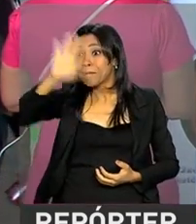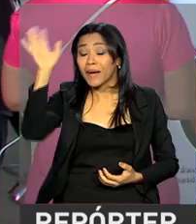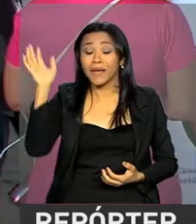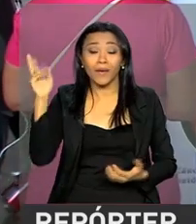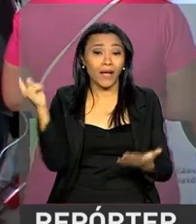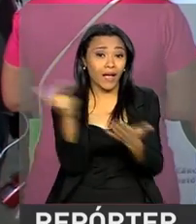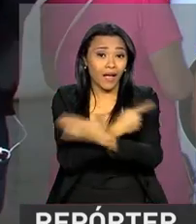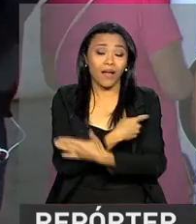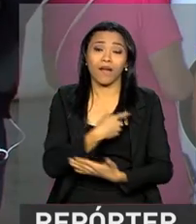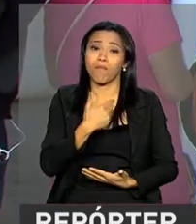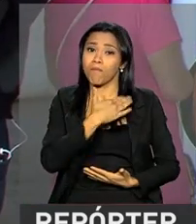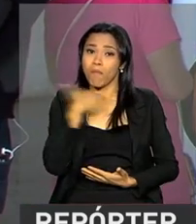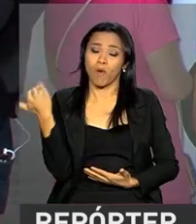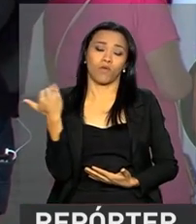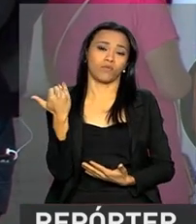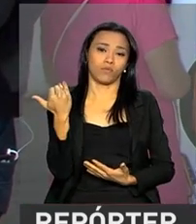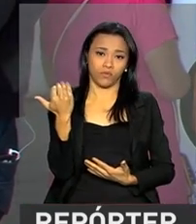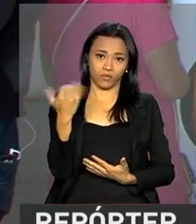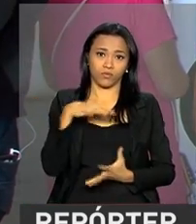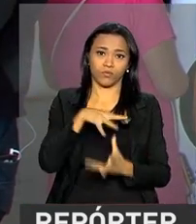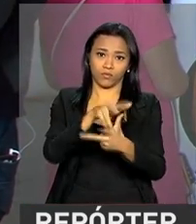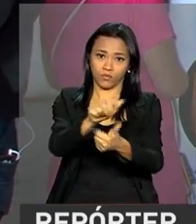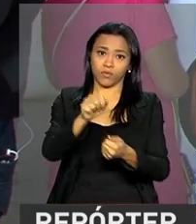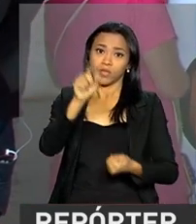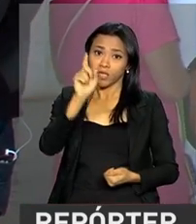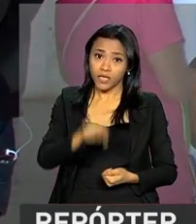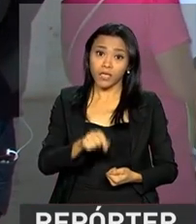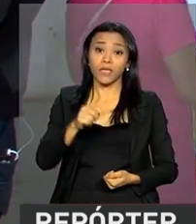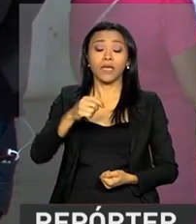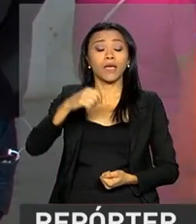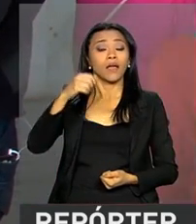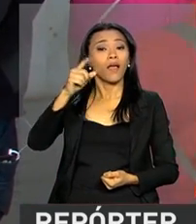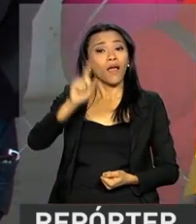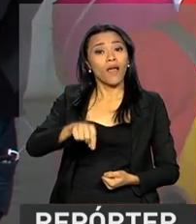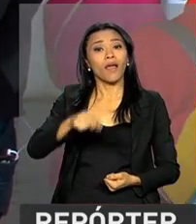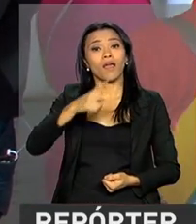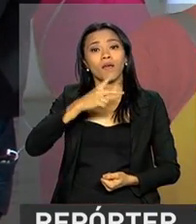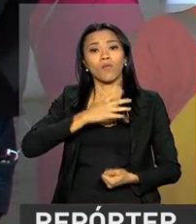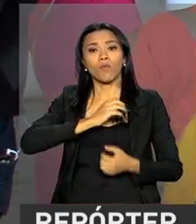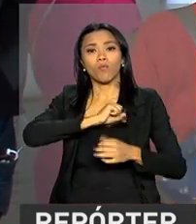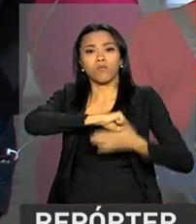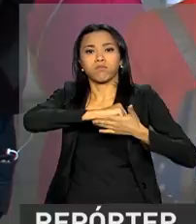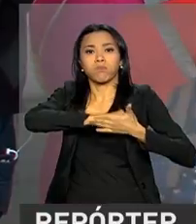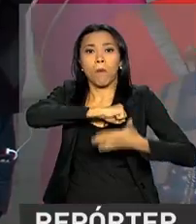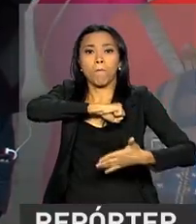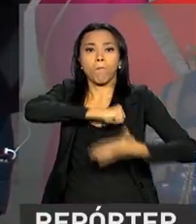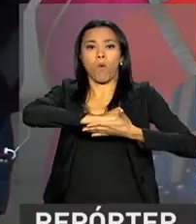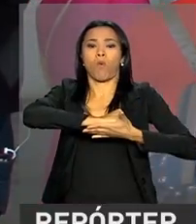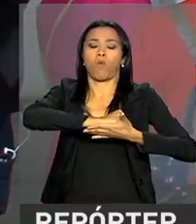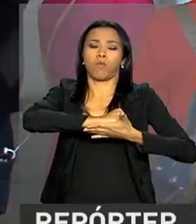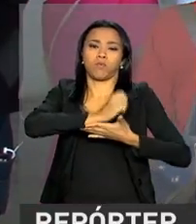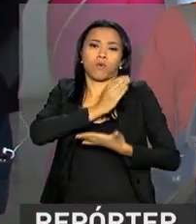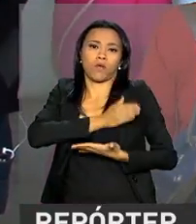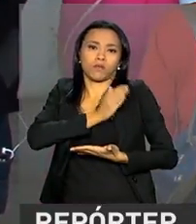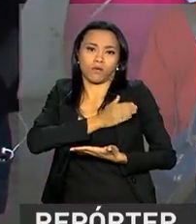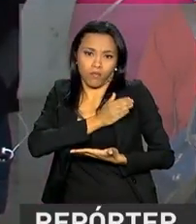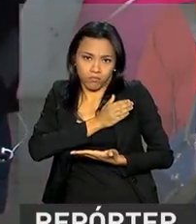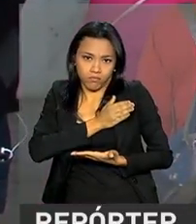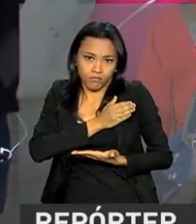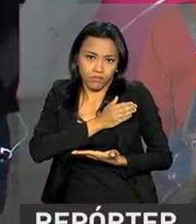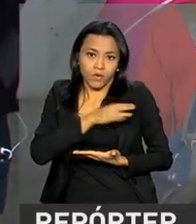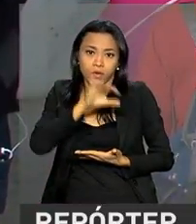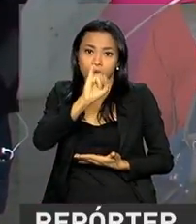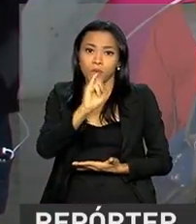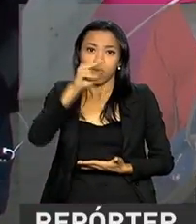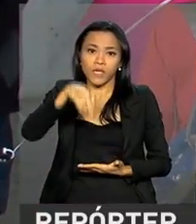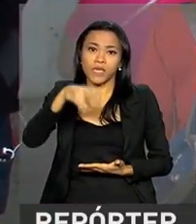no mundo a doença mais importante causado pelo cigarro é um enfarto agudo do miocárdio é o